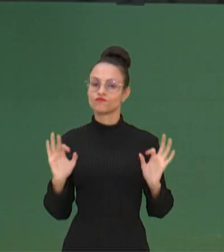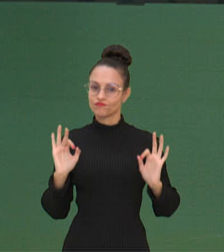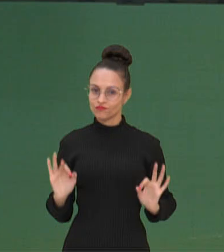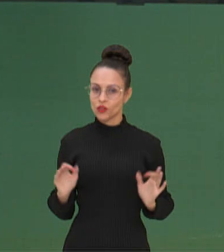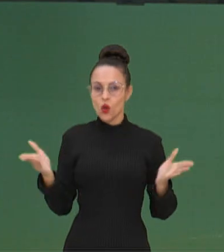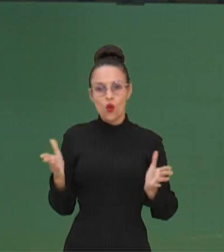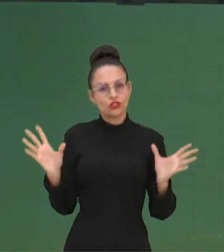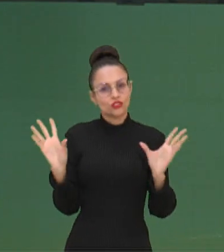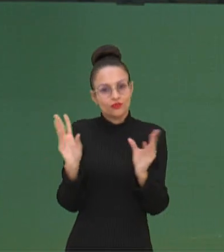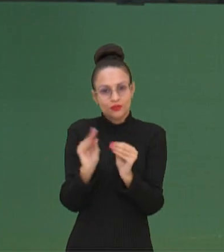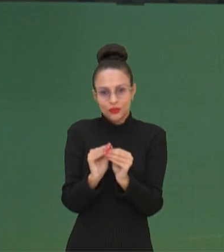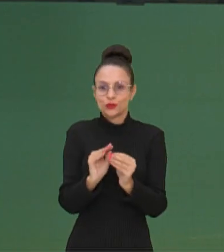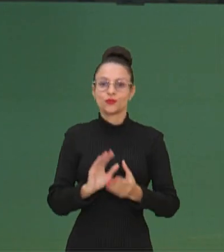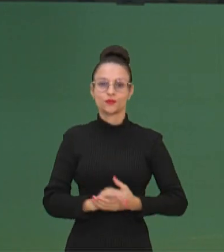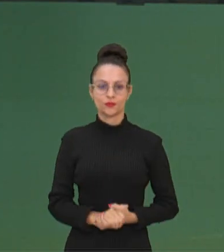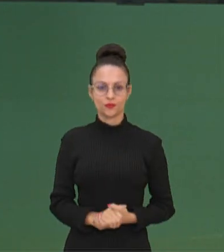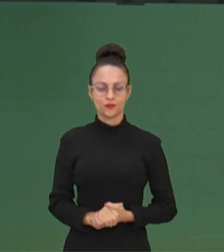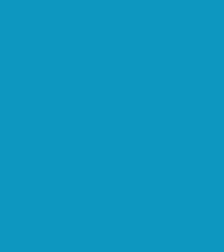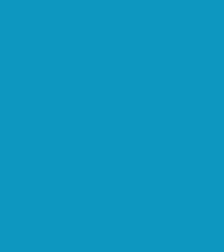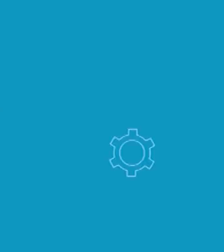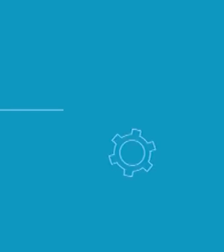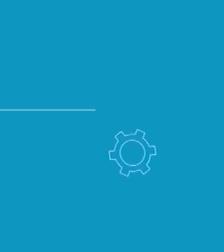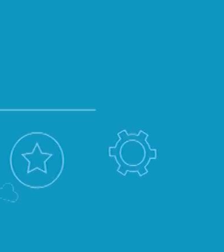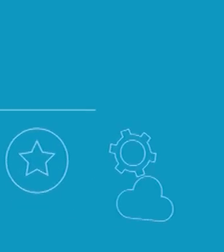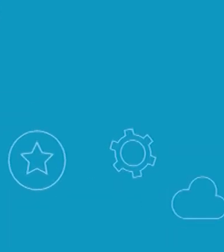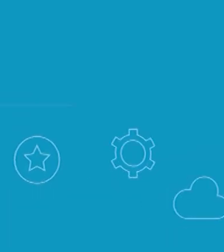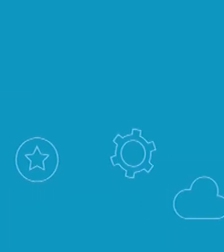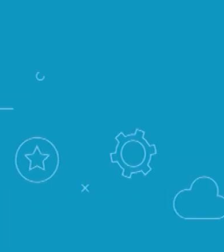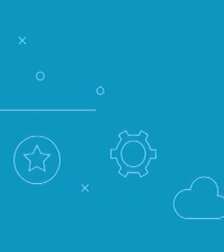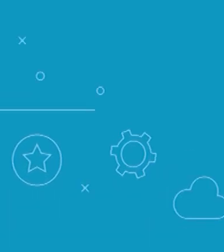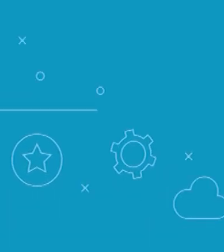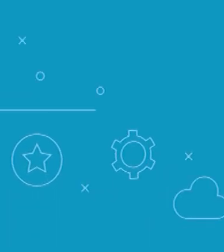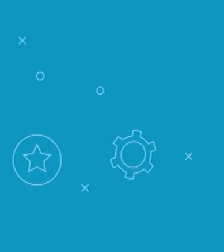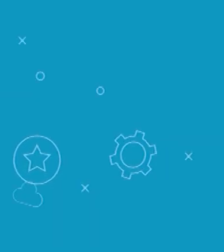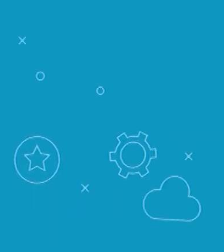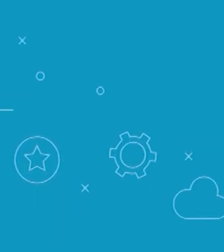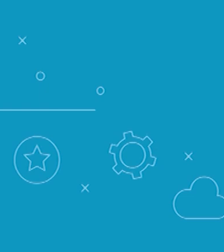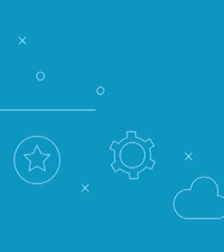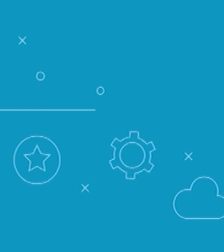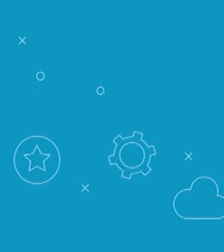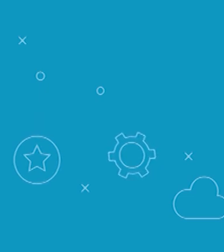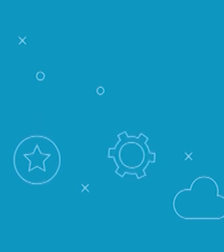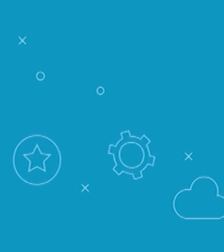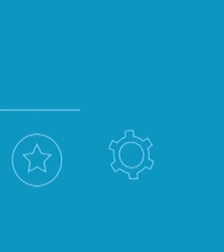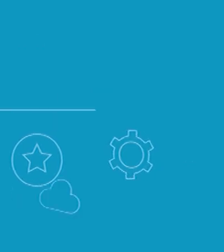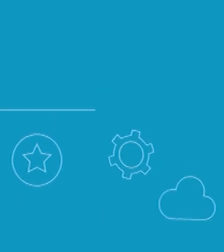texto curto, né? Então, se a gente lembrar um pouquinho aí da crônica, qual que é a diferença entre um e outro? Bom, a crônica,